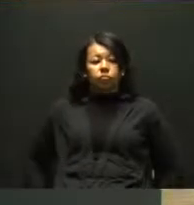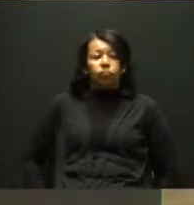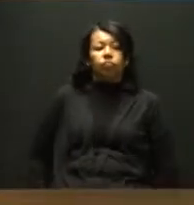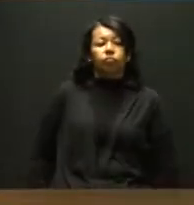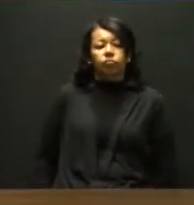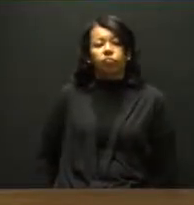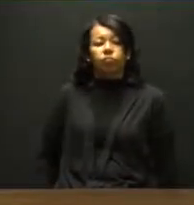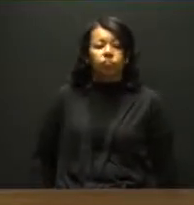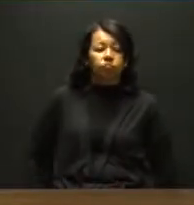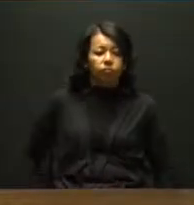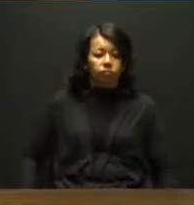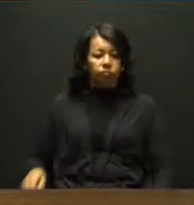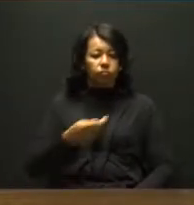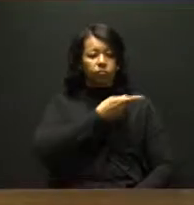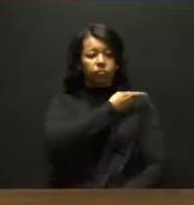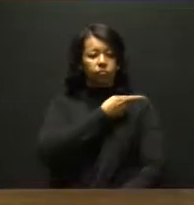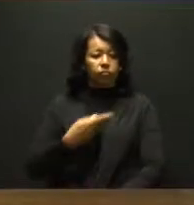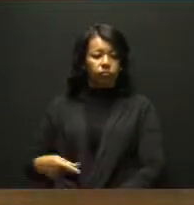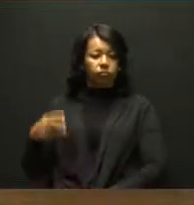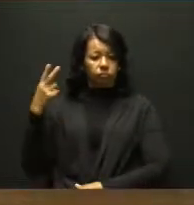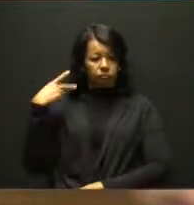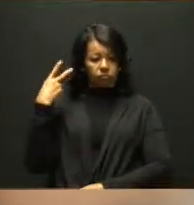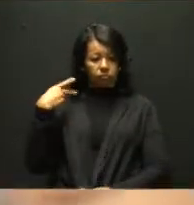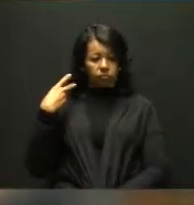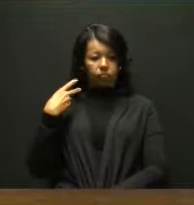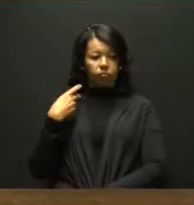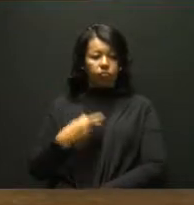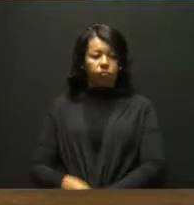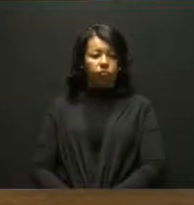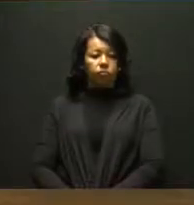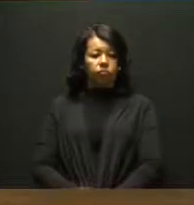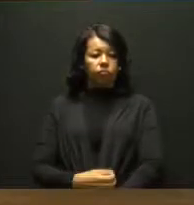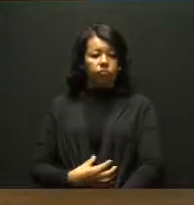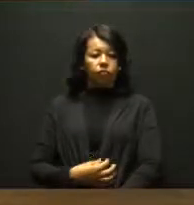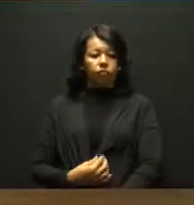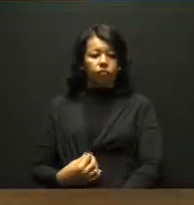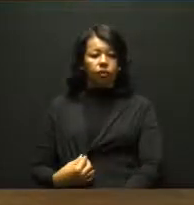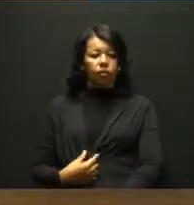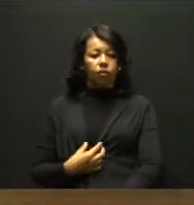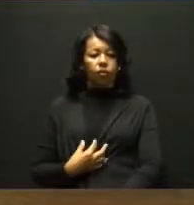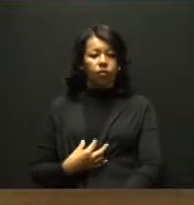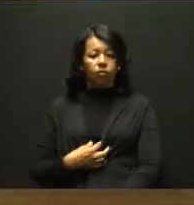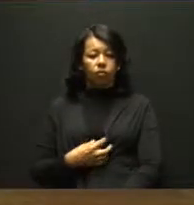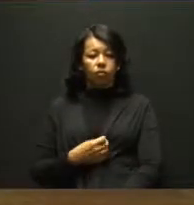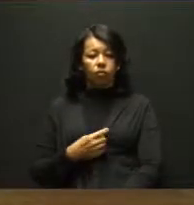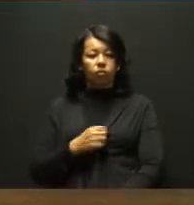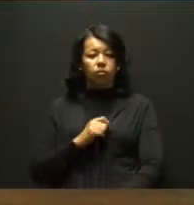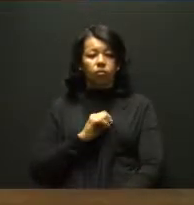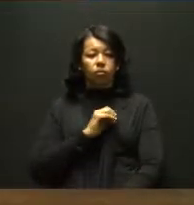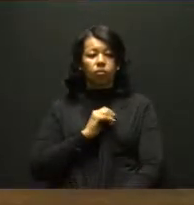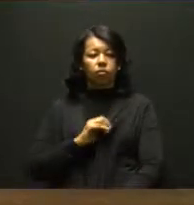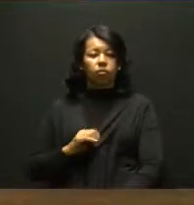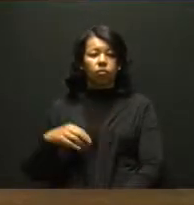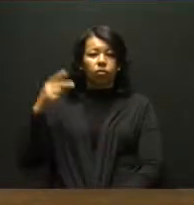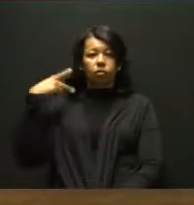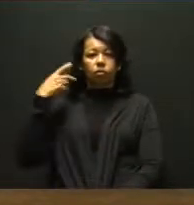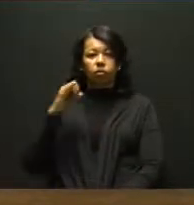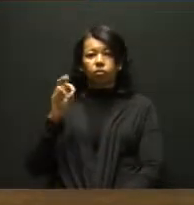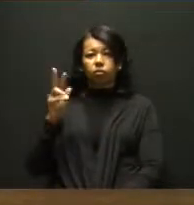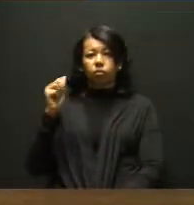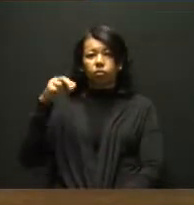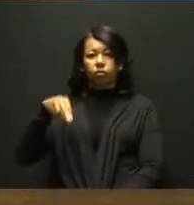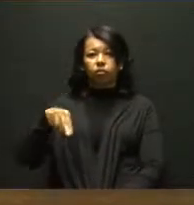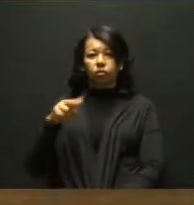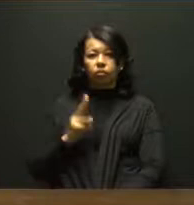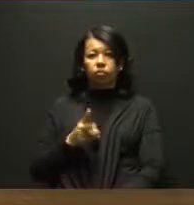o presidente e os vereadores vereador é capciosa vereador ivan continuou falando sobre